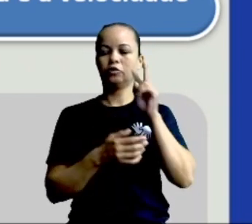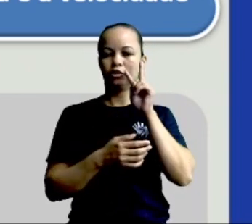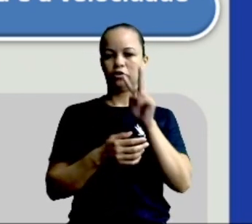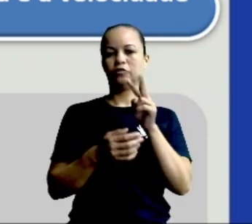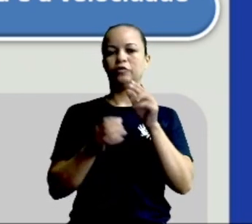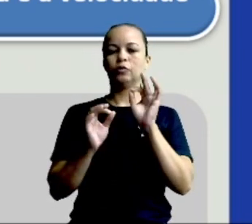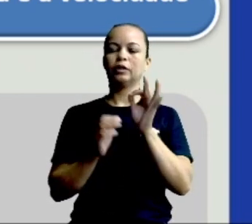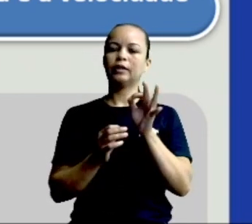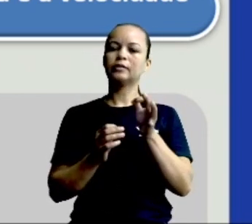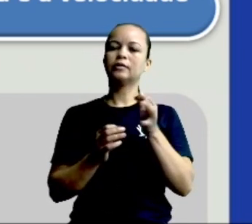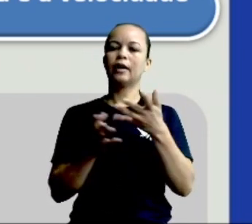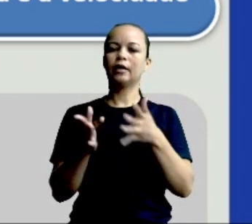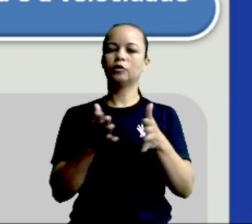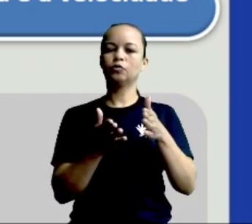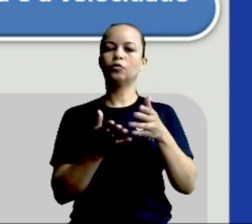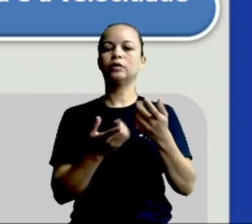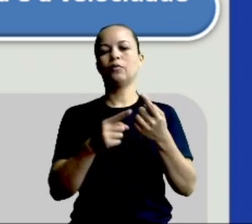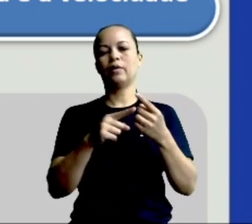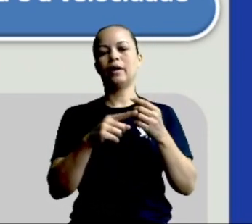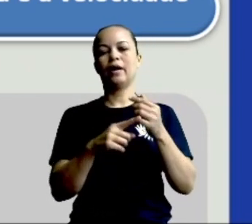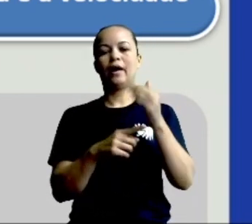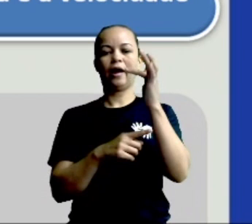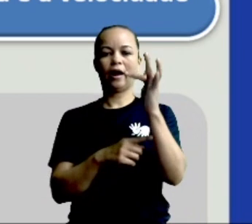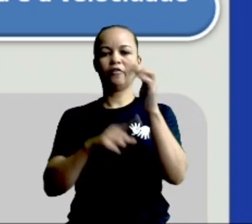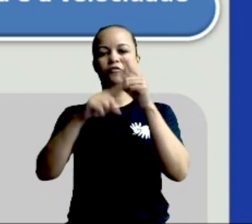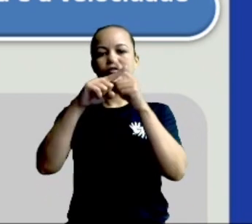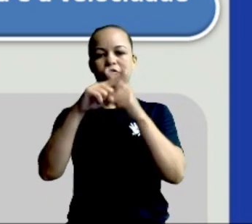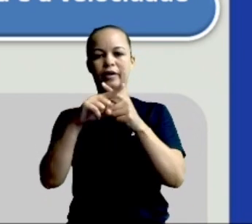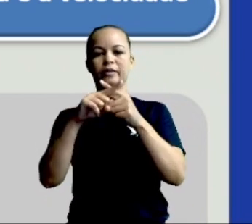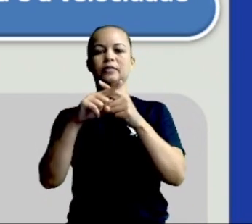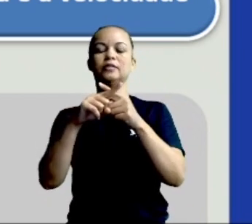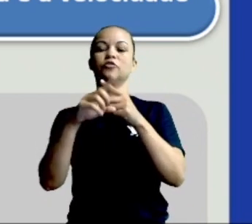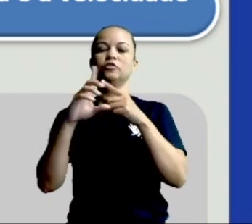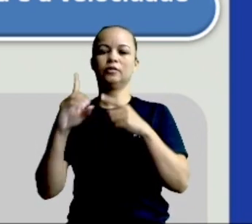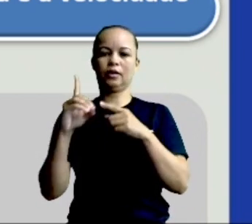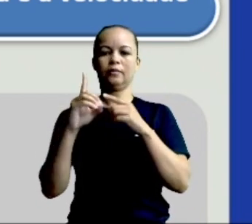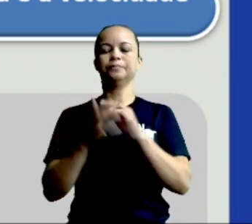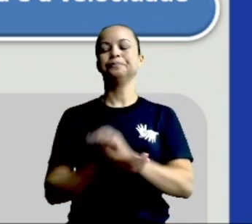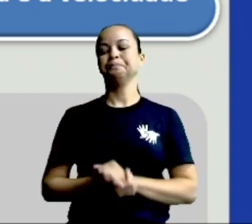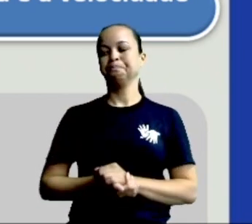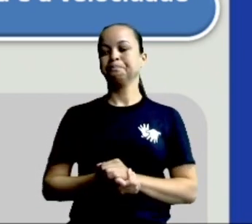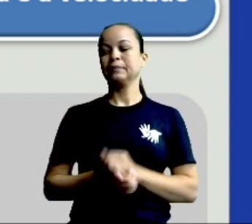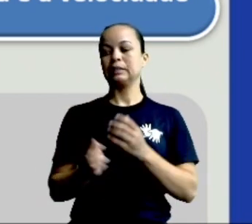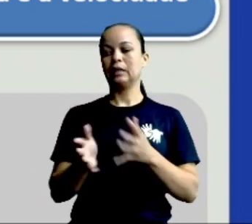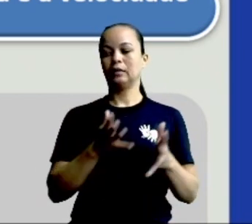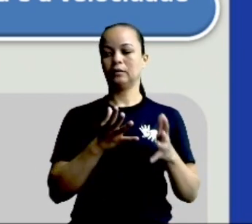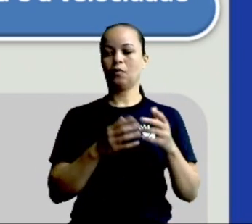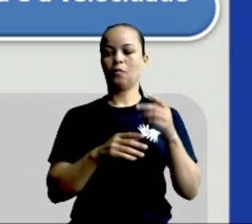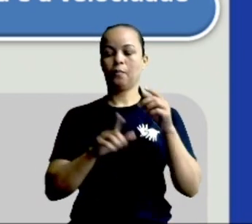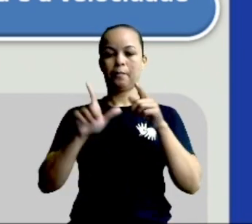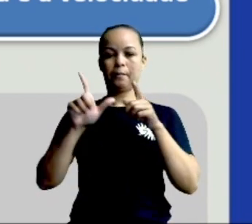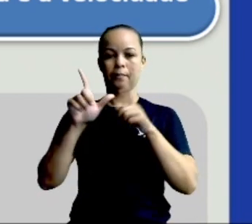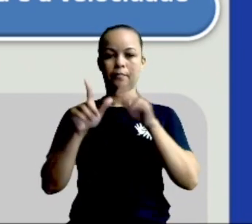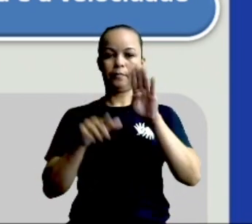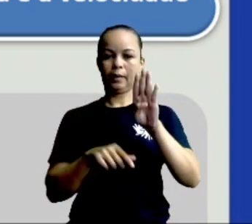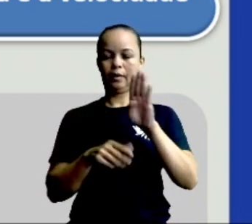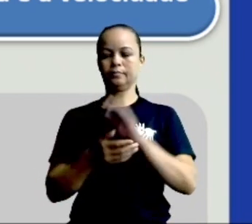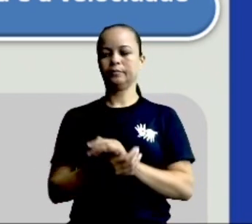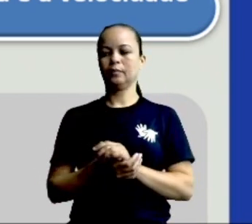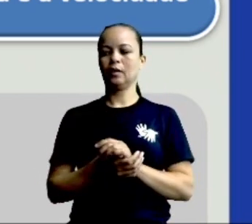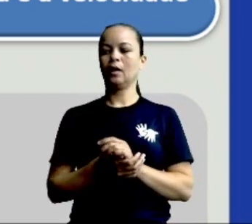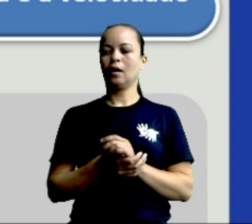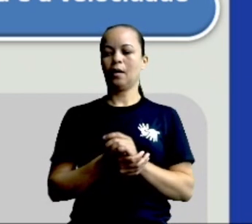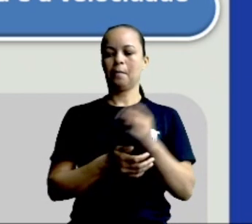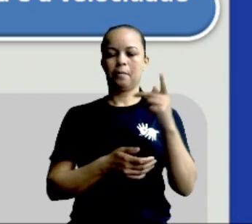Então, até aí tá tranquilo, certo? Letra B. Potência. Potência é a